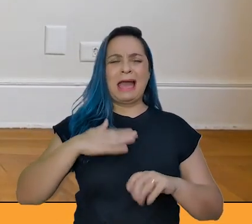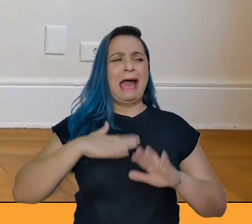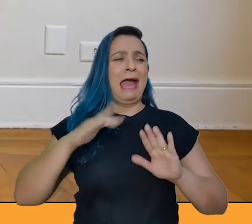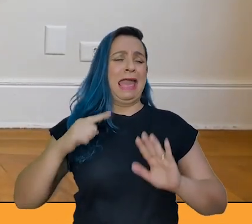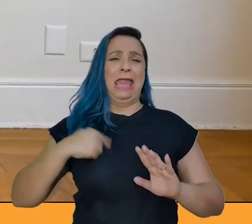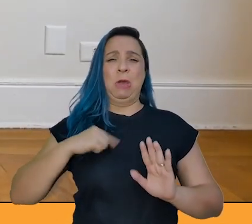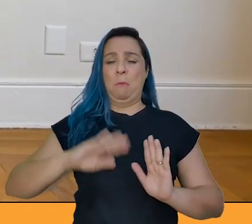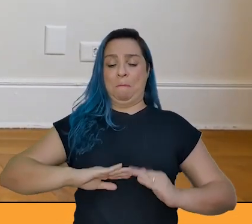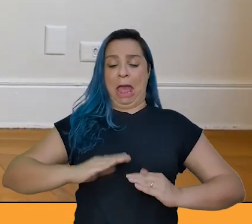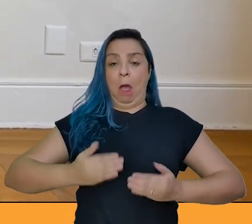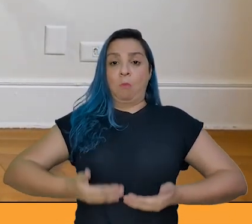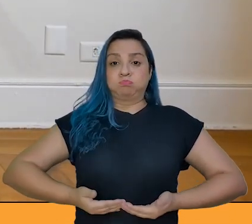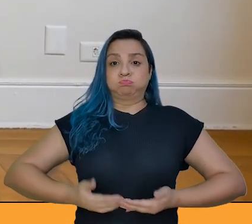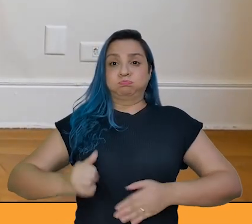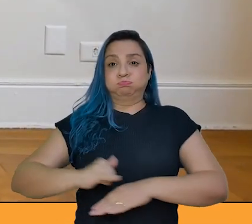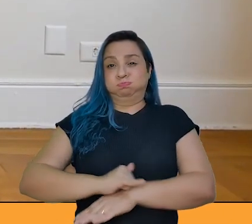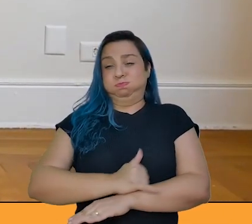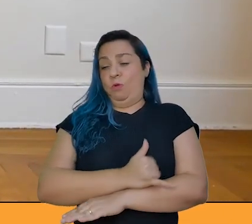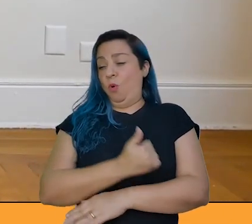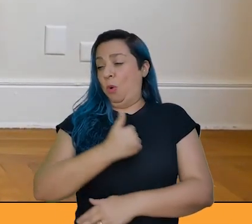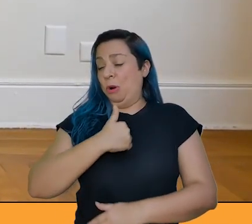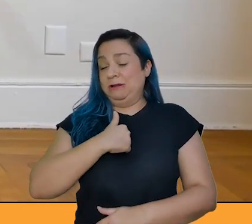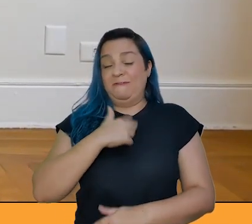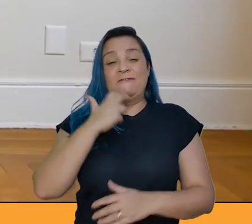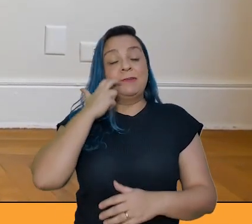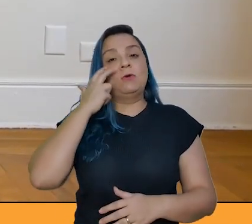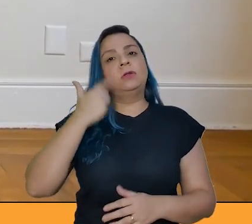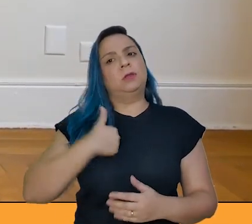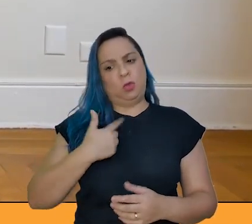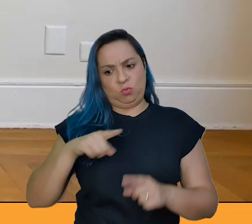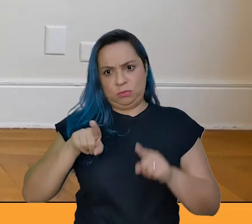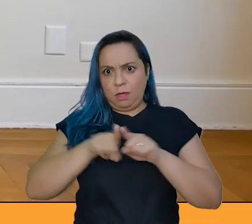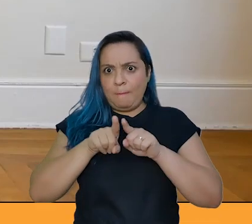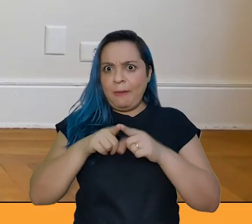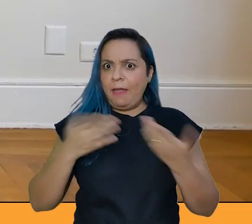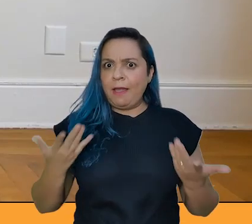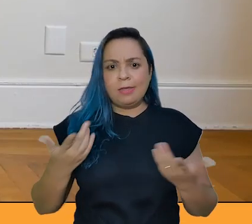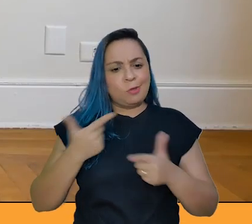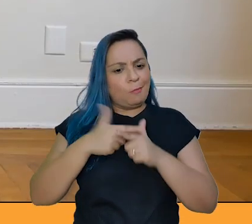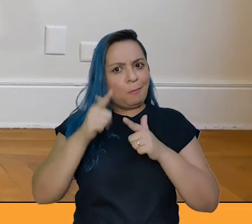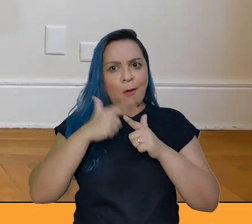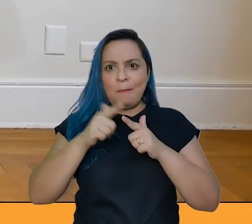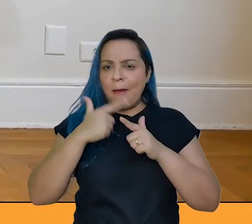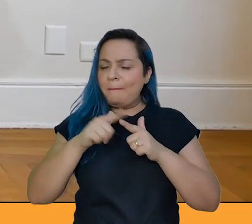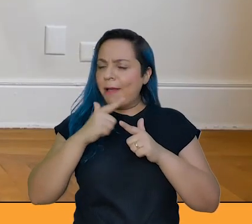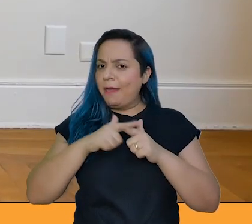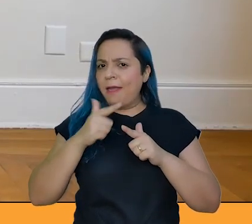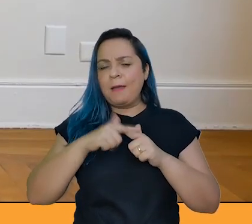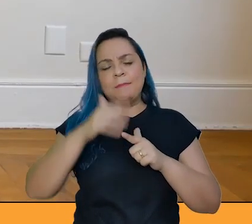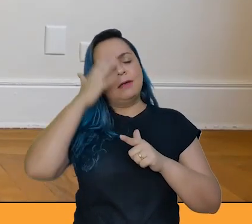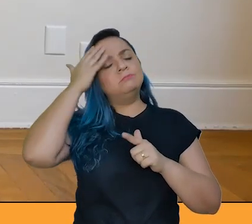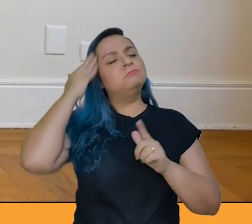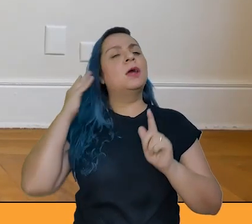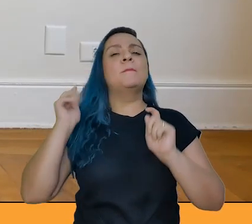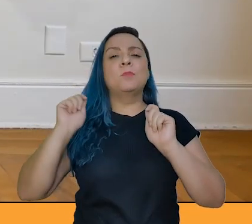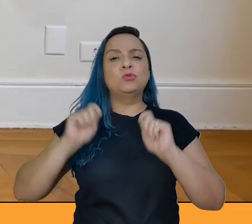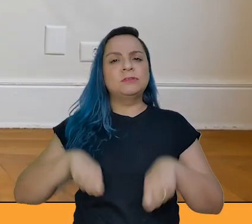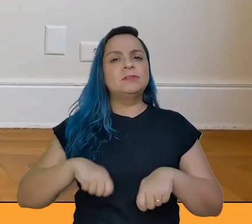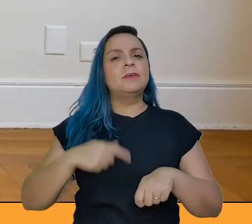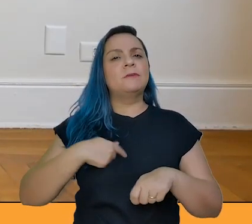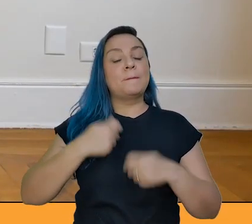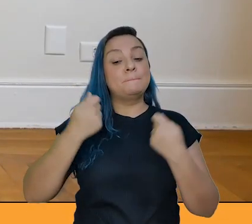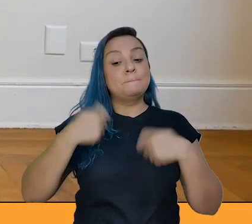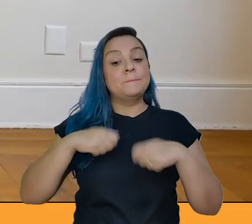tenho barriga, eu sou uma pessoa gorda. A Titi aqui também é. Então não tem problema, também é possível. Lembra sempre da